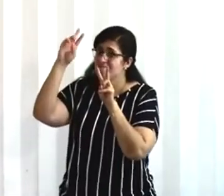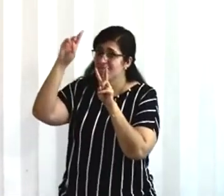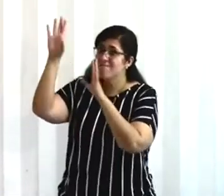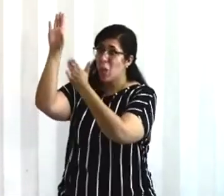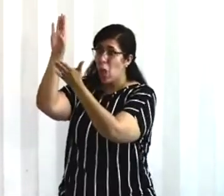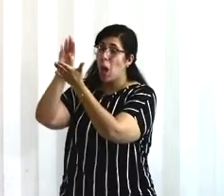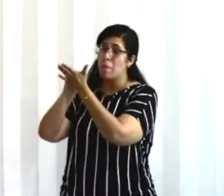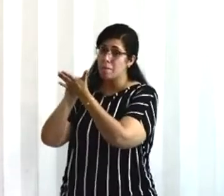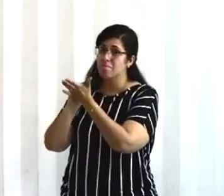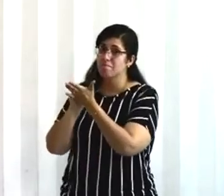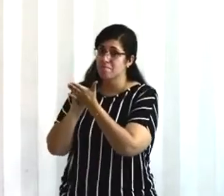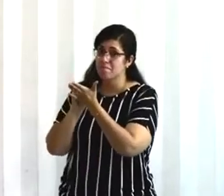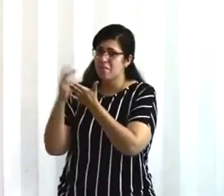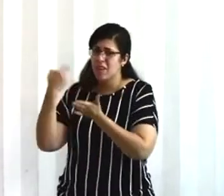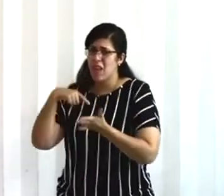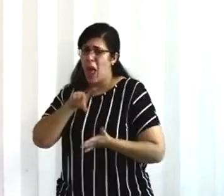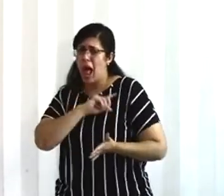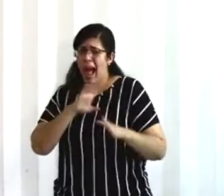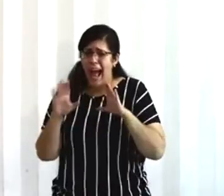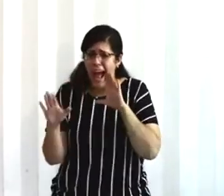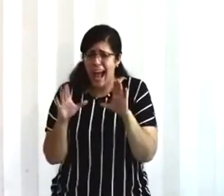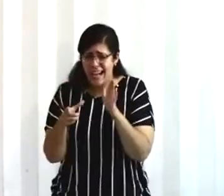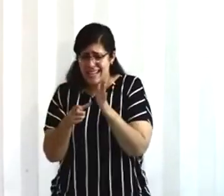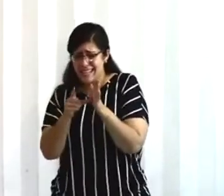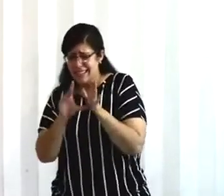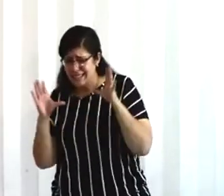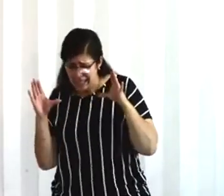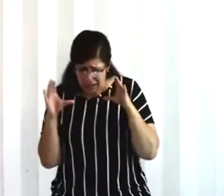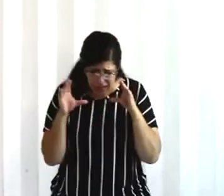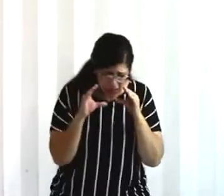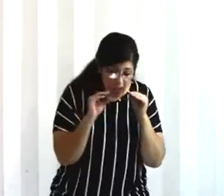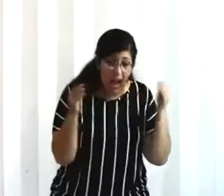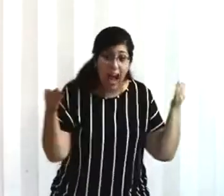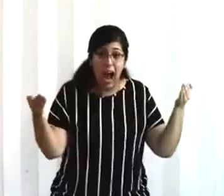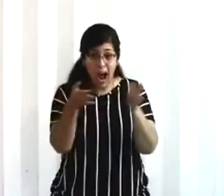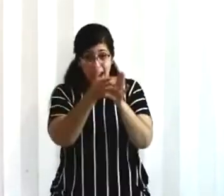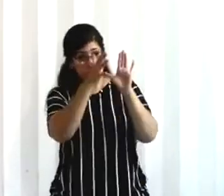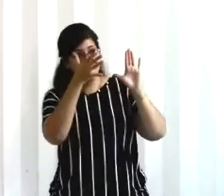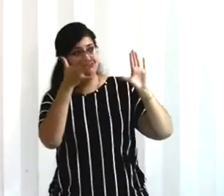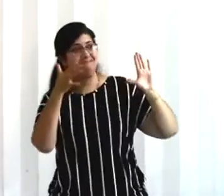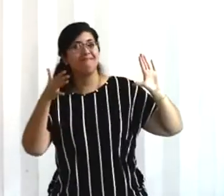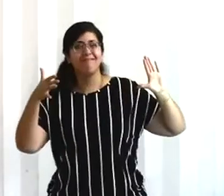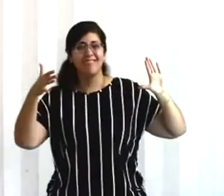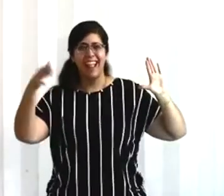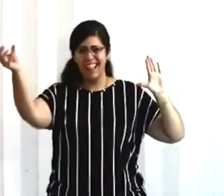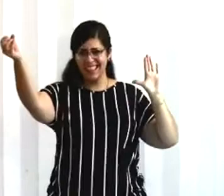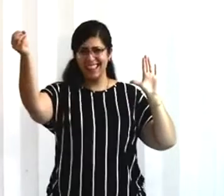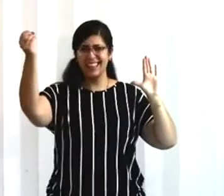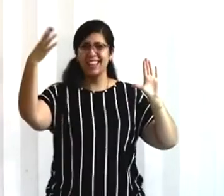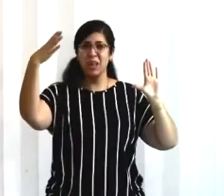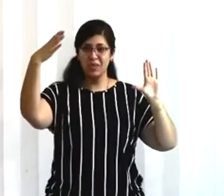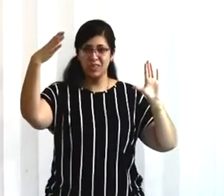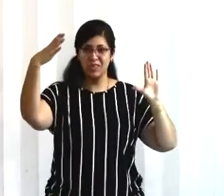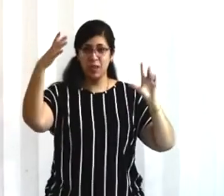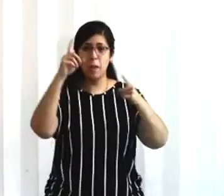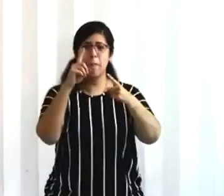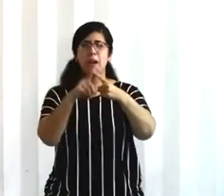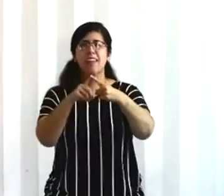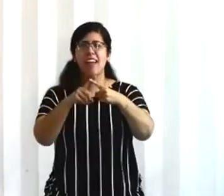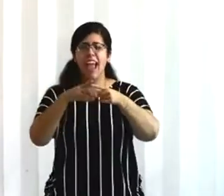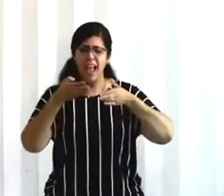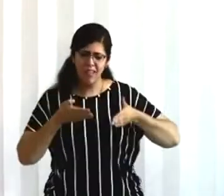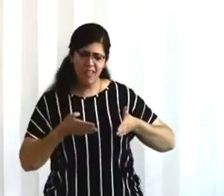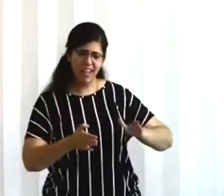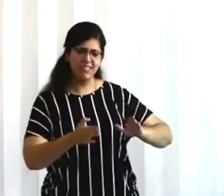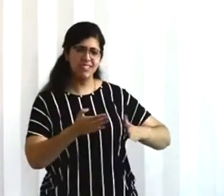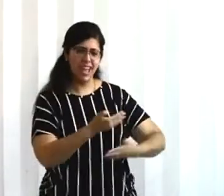história, que antes estava em trevas, agora ela não está mais. Por quê? Porque o menino nasceu, o Filho